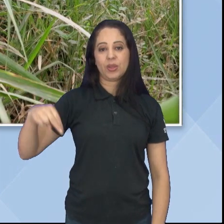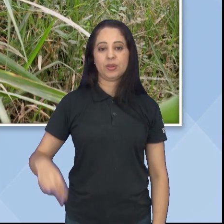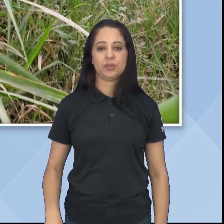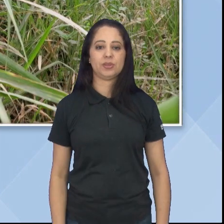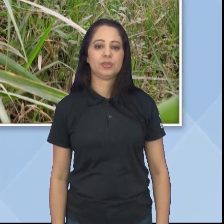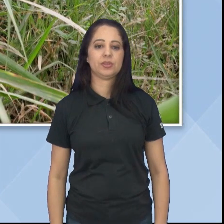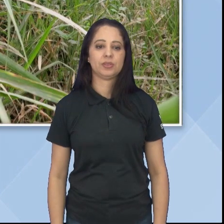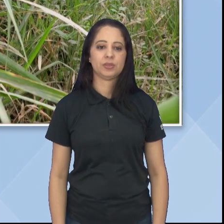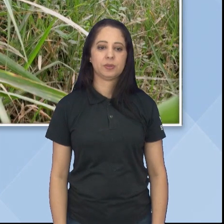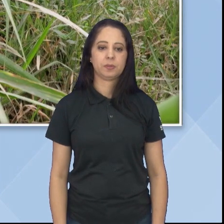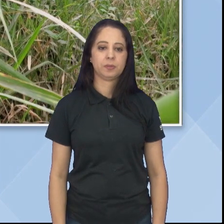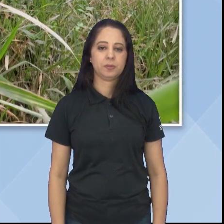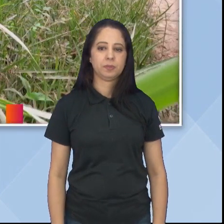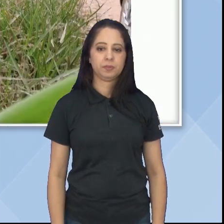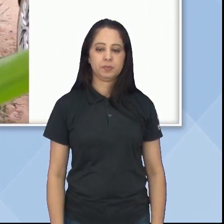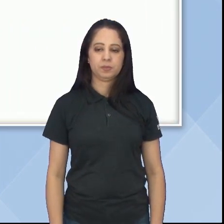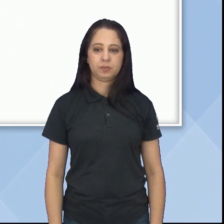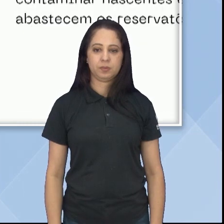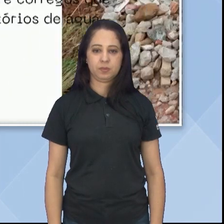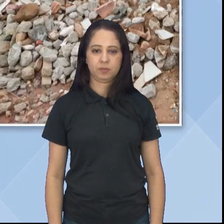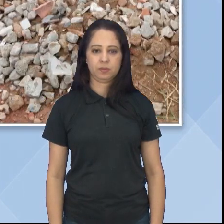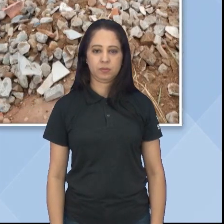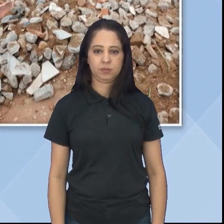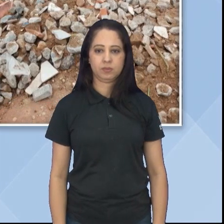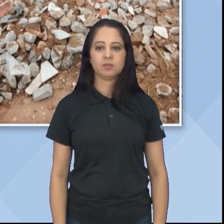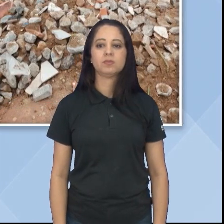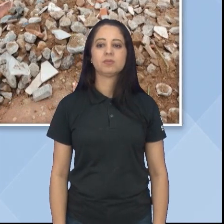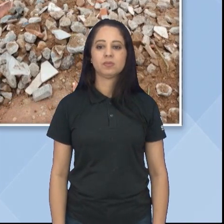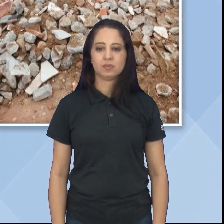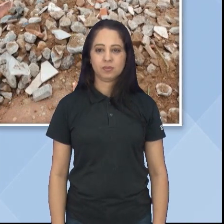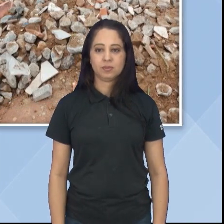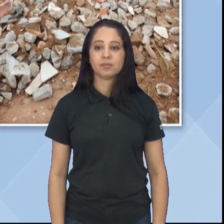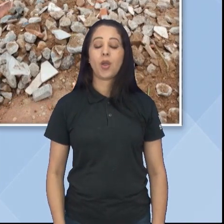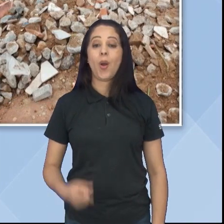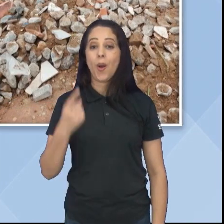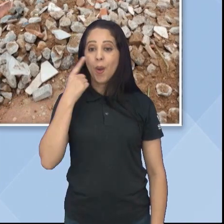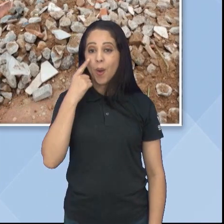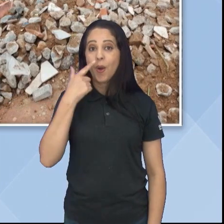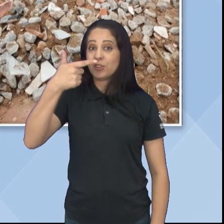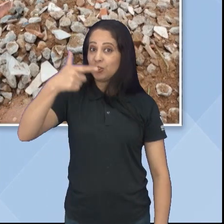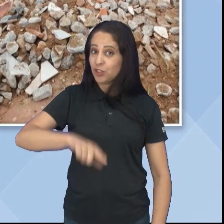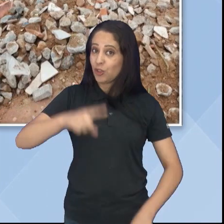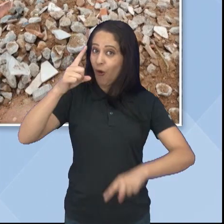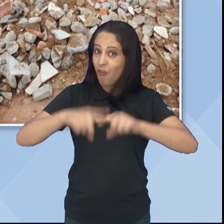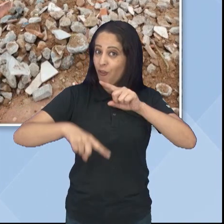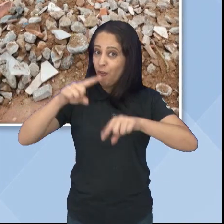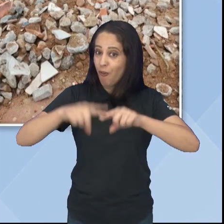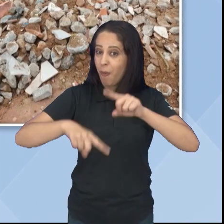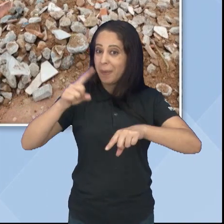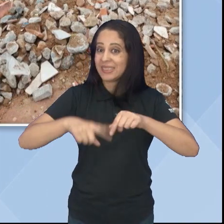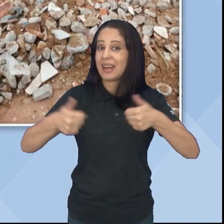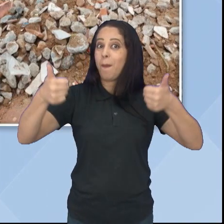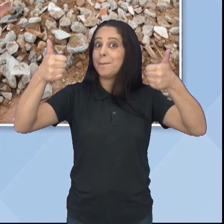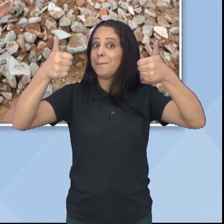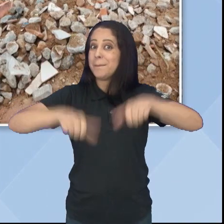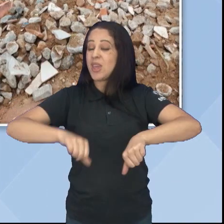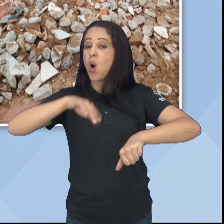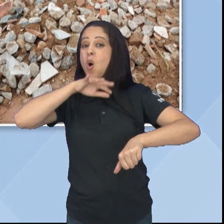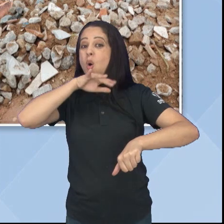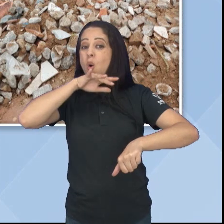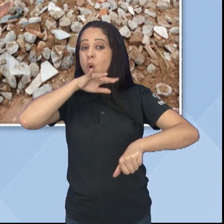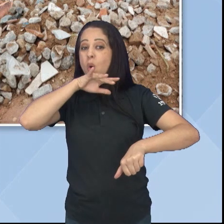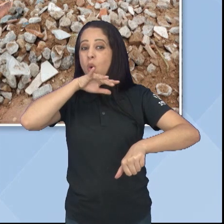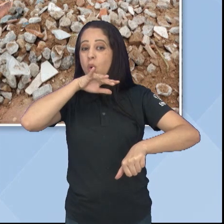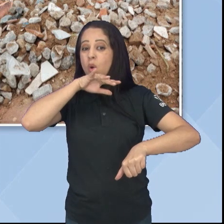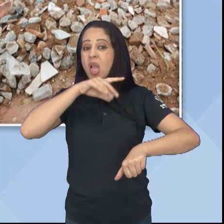Na estrada do Jaguari, também flagramos o mesmo tipo de material e ainda pior, com